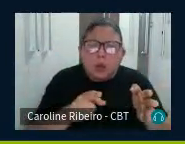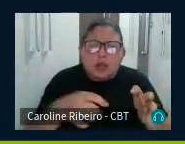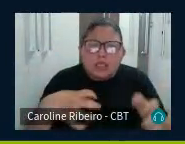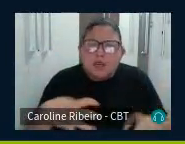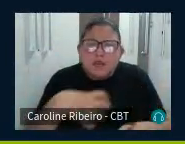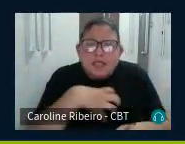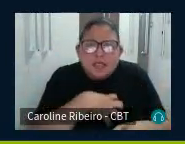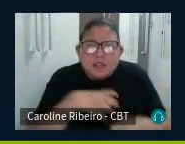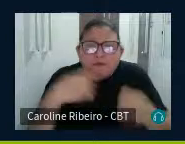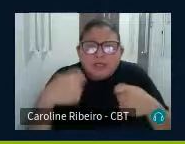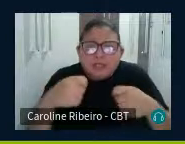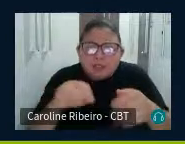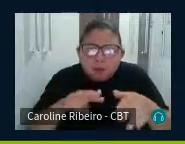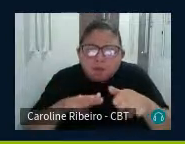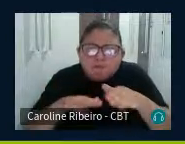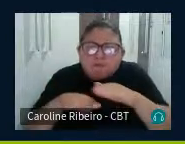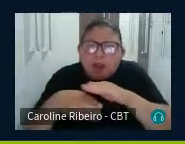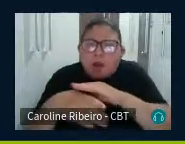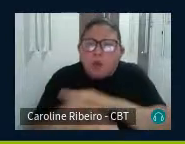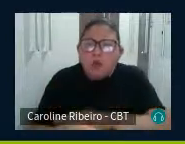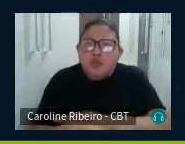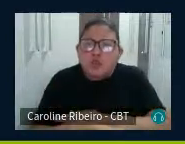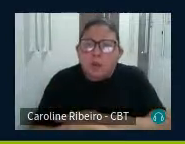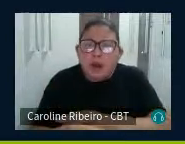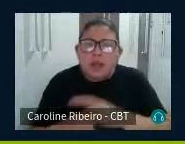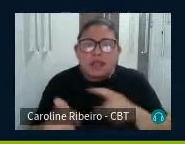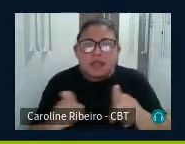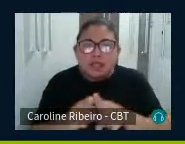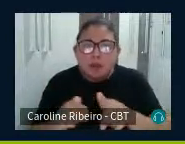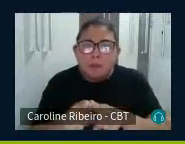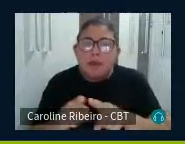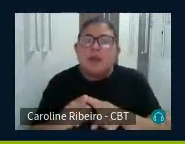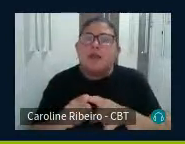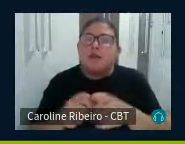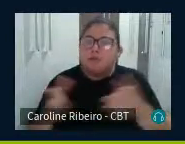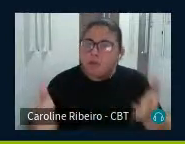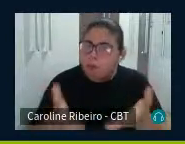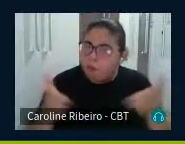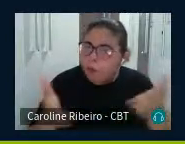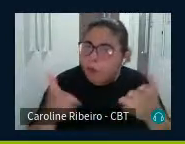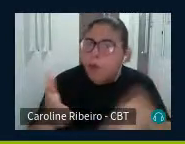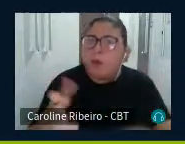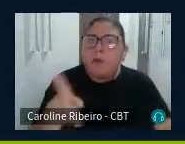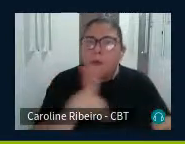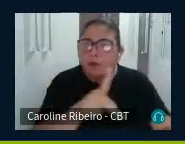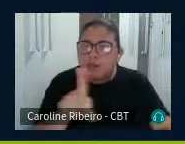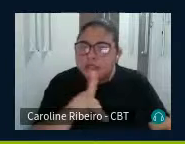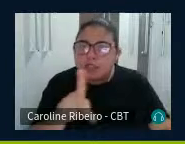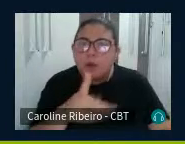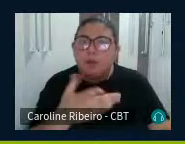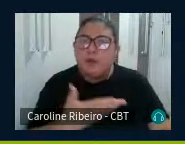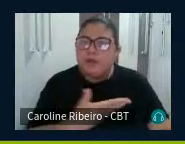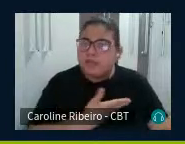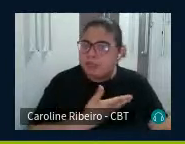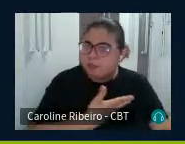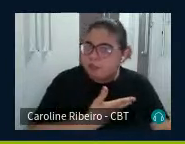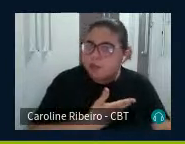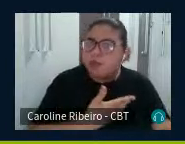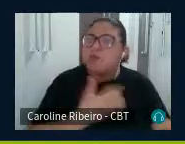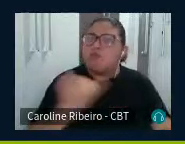um tempo. E o apoio dos professores, dos amigos, que é muito